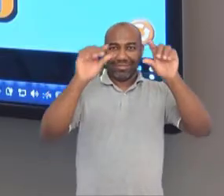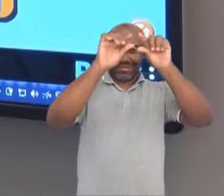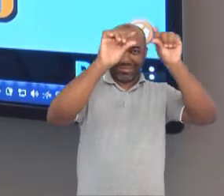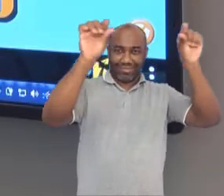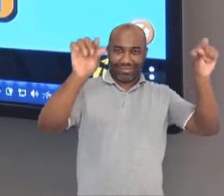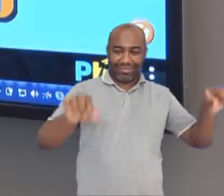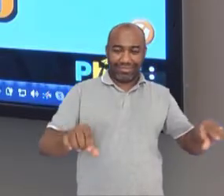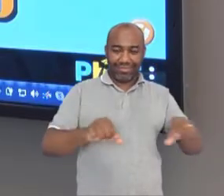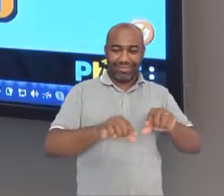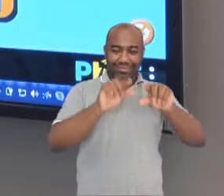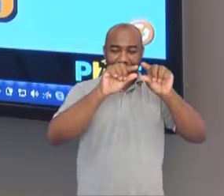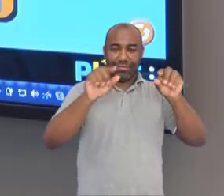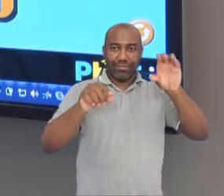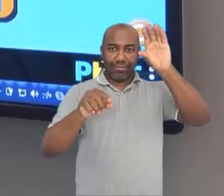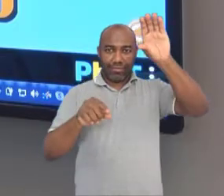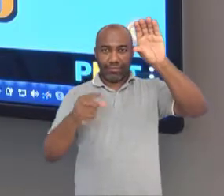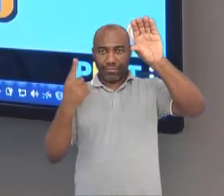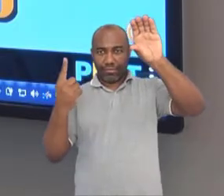aqui tem 1